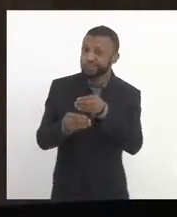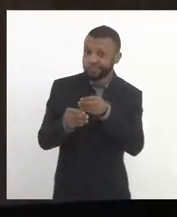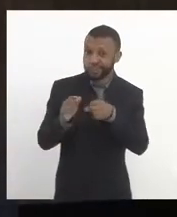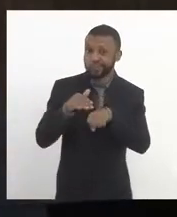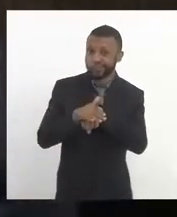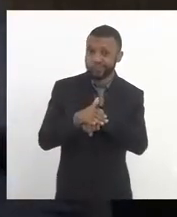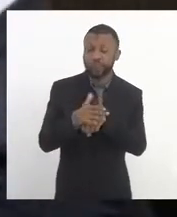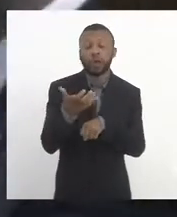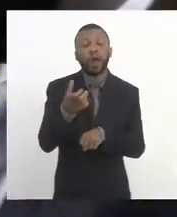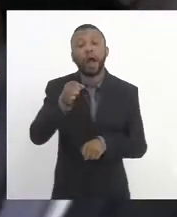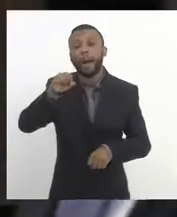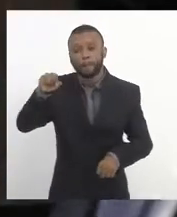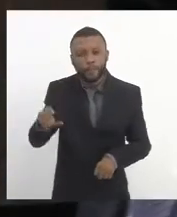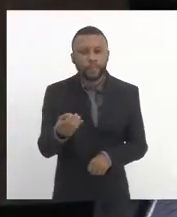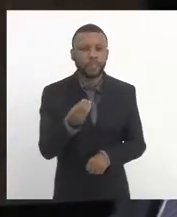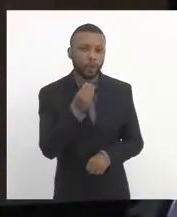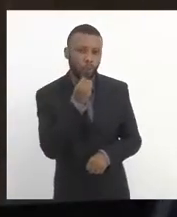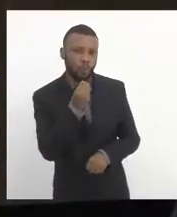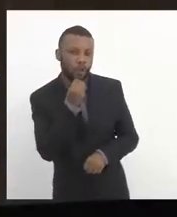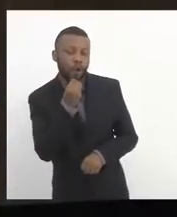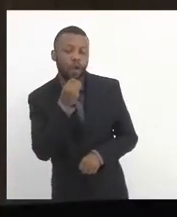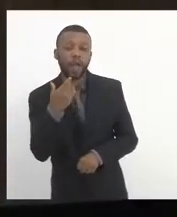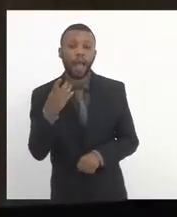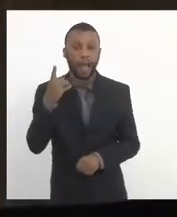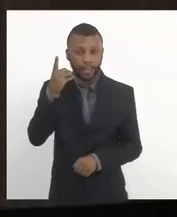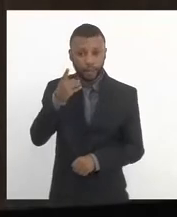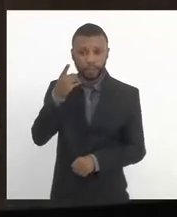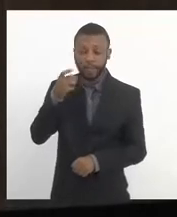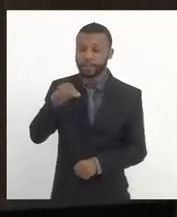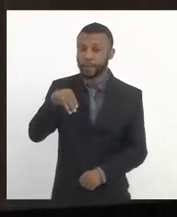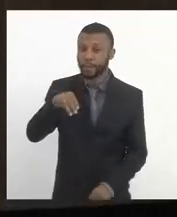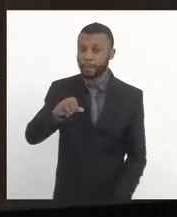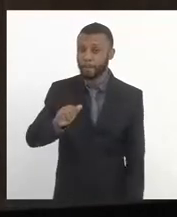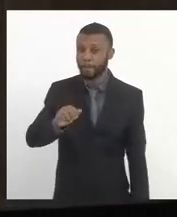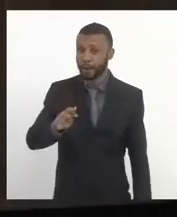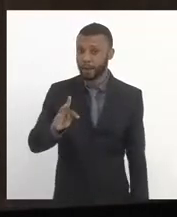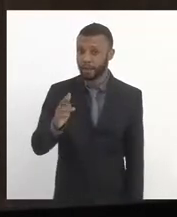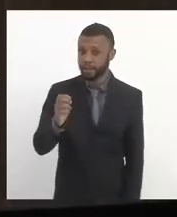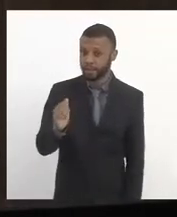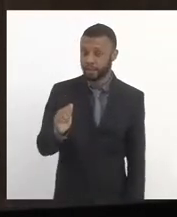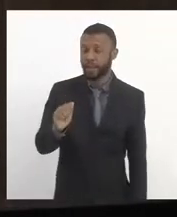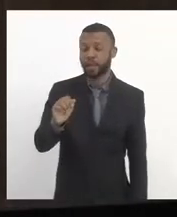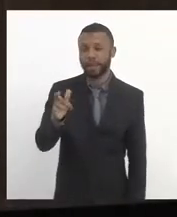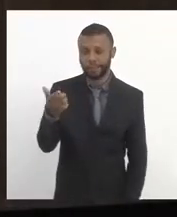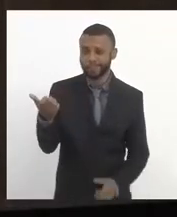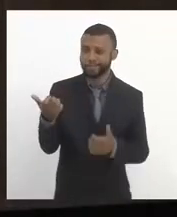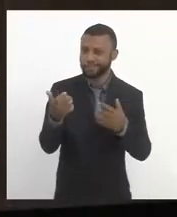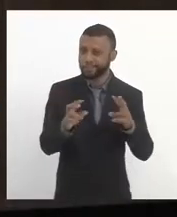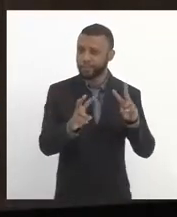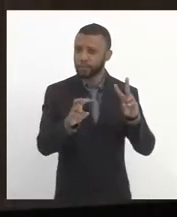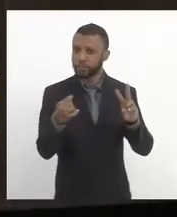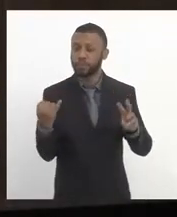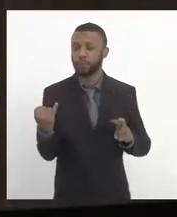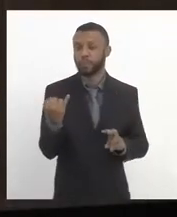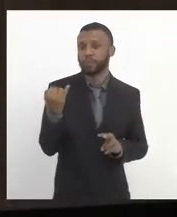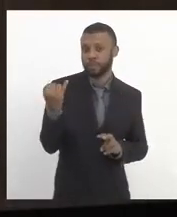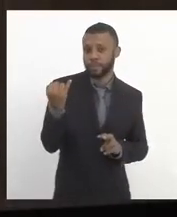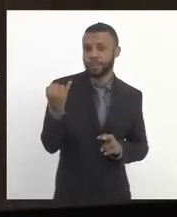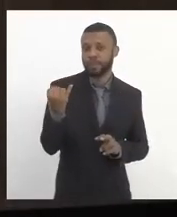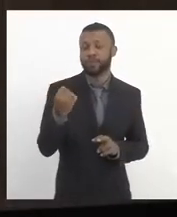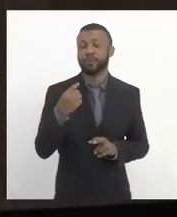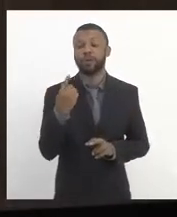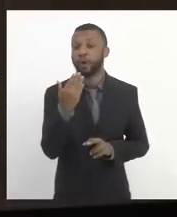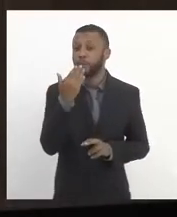deputado Márcio Pacheco, a deputada Marta Rocha tocou num assunto fundamental. Presidente, nós pedimos que